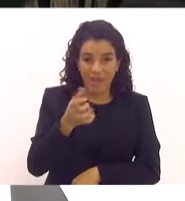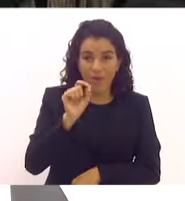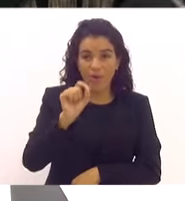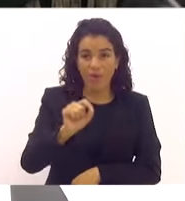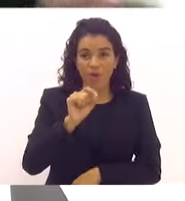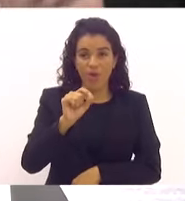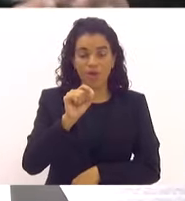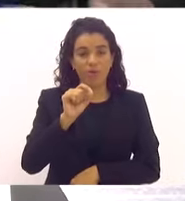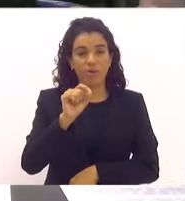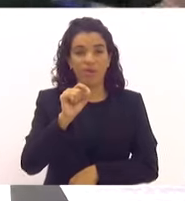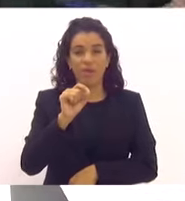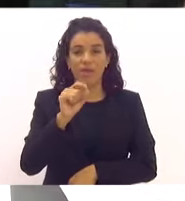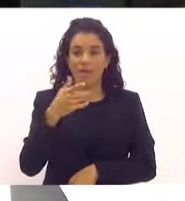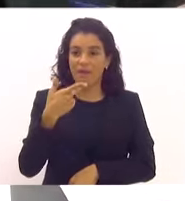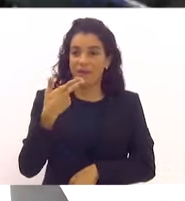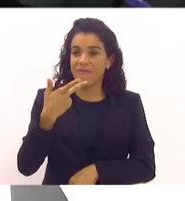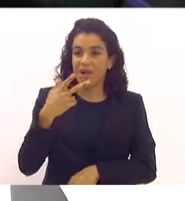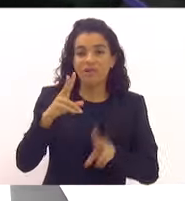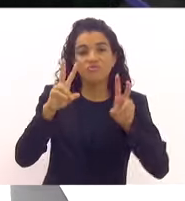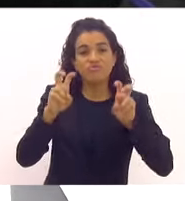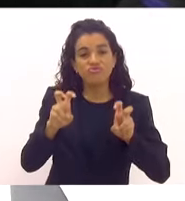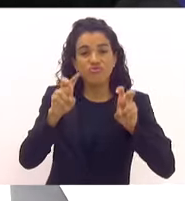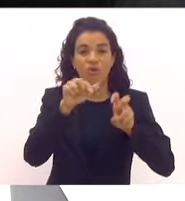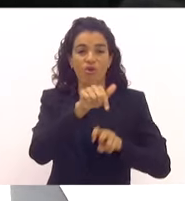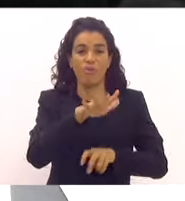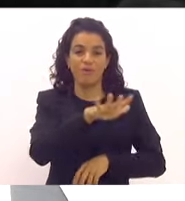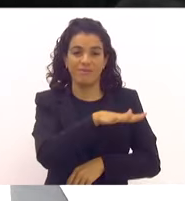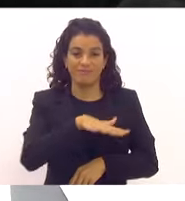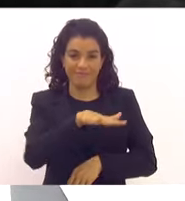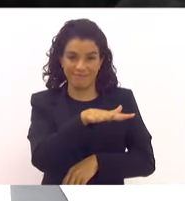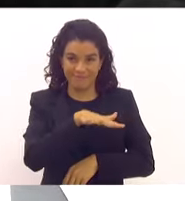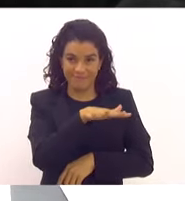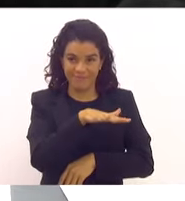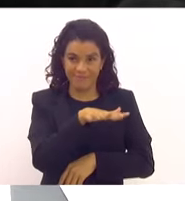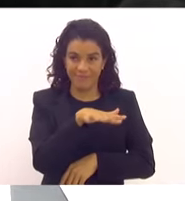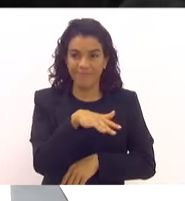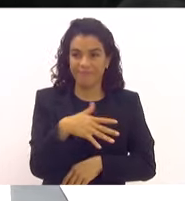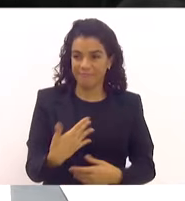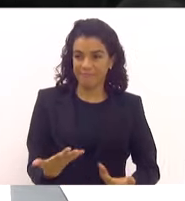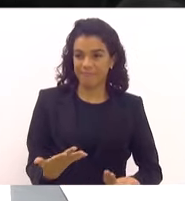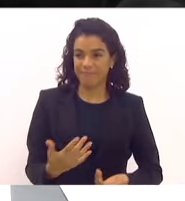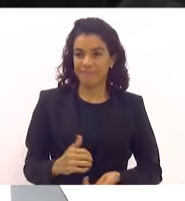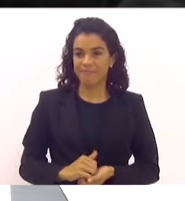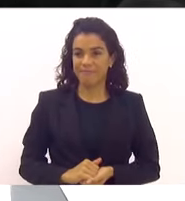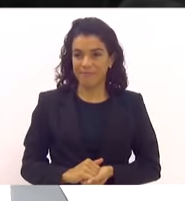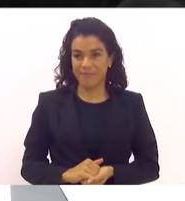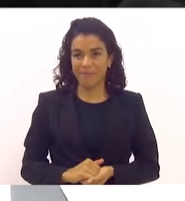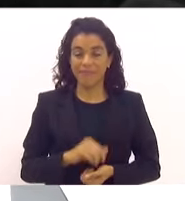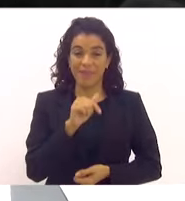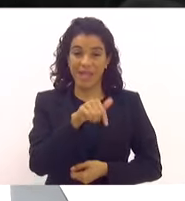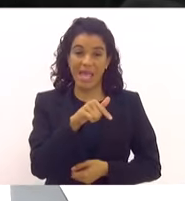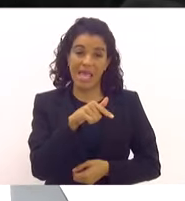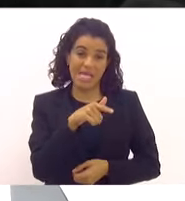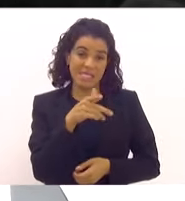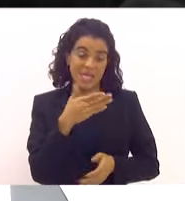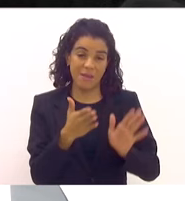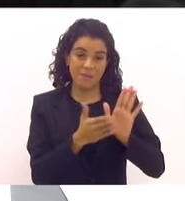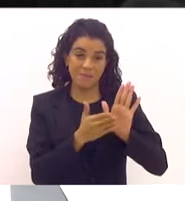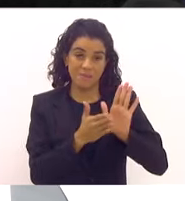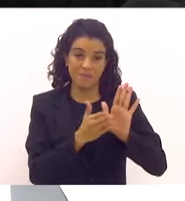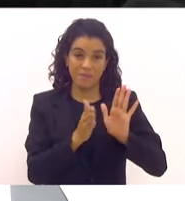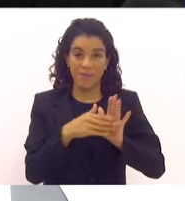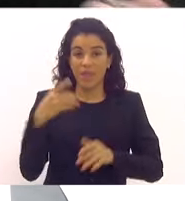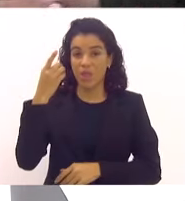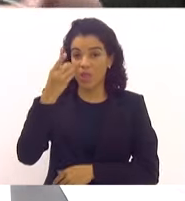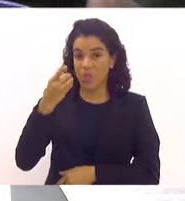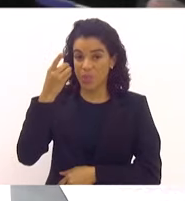nossa posição em relação àquele tema. Né? Porque é essa a propositura. E os deputados